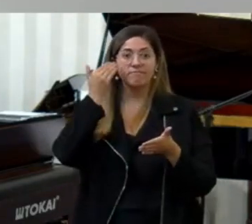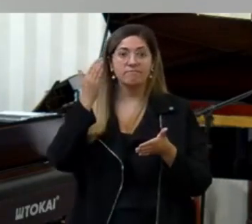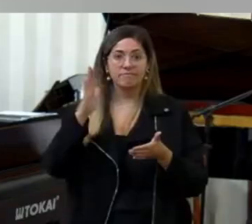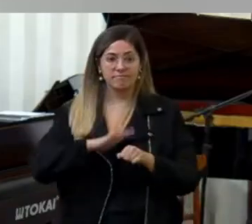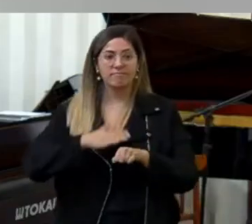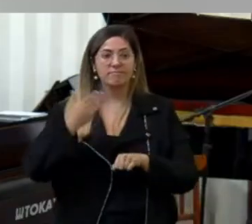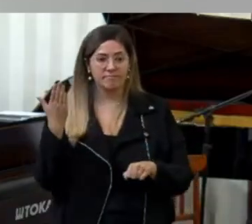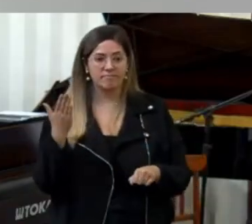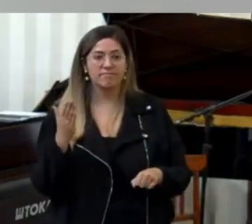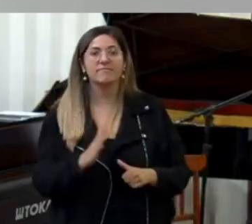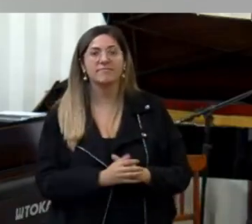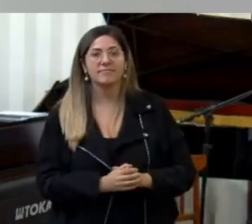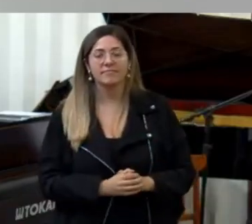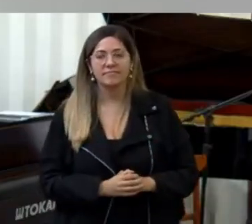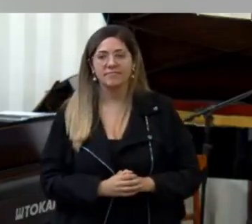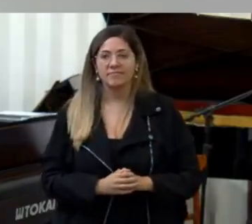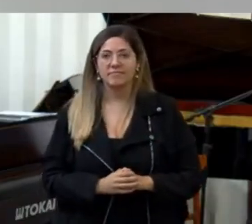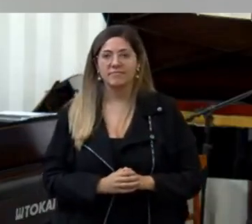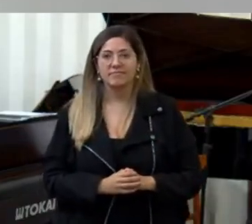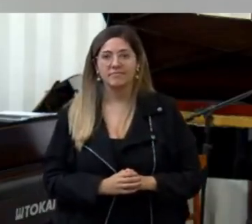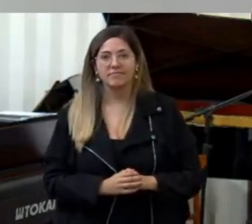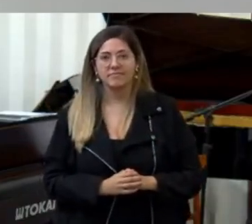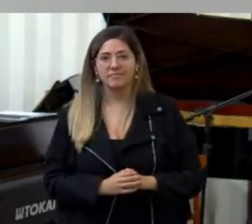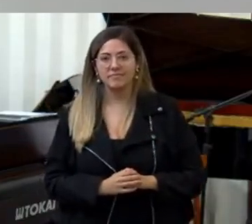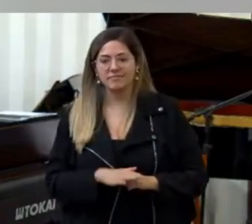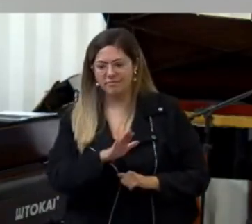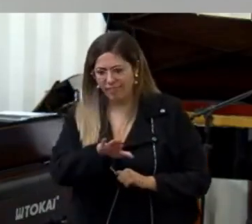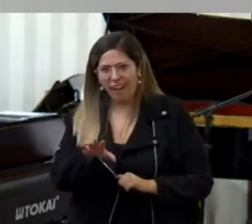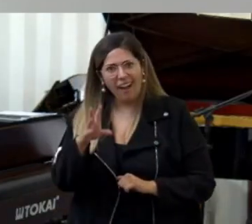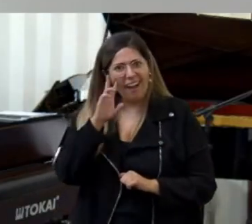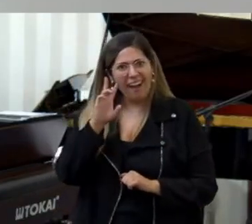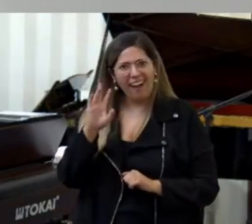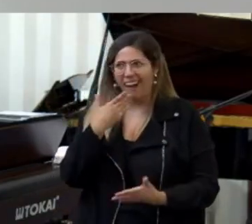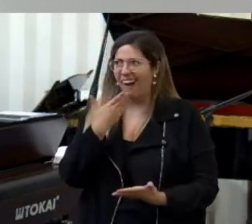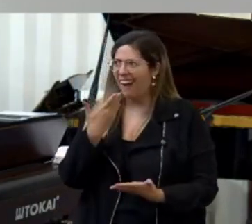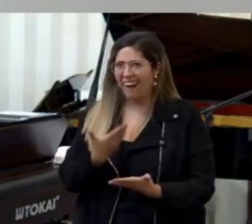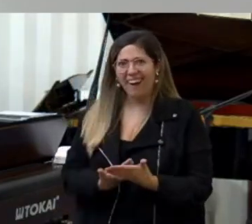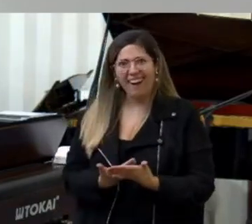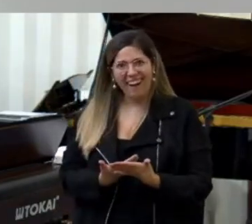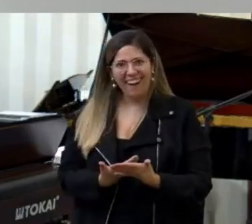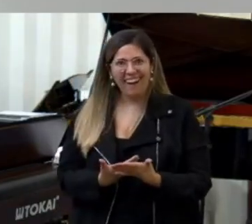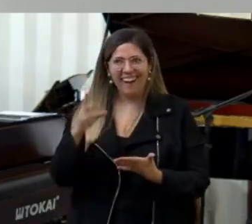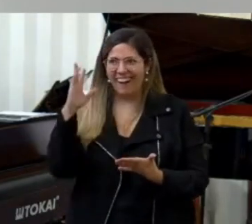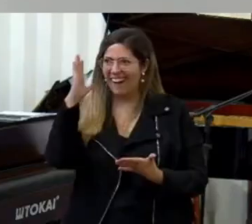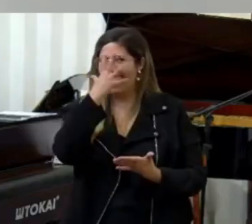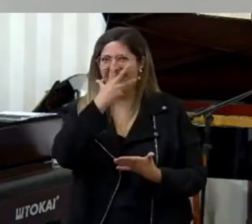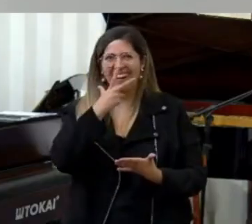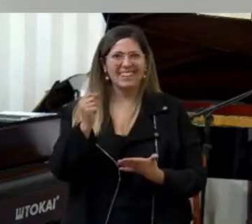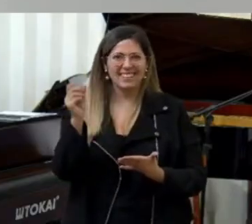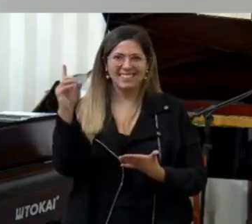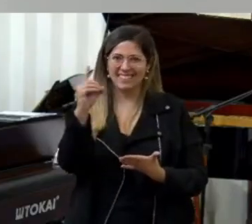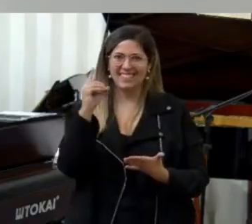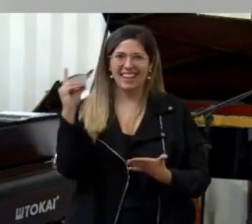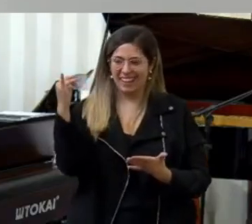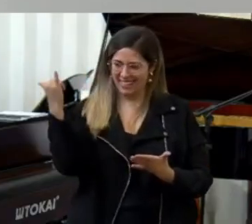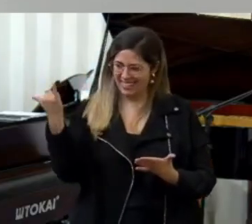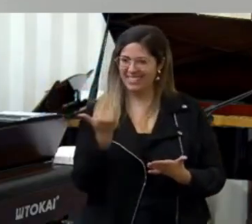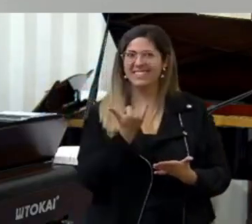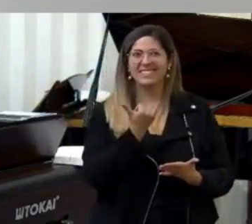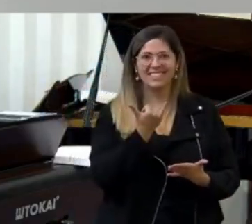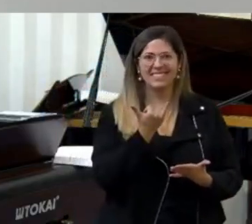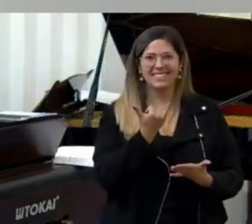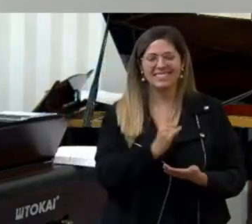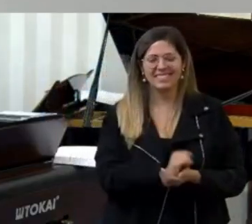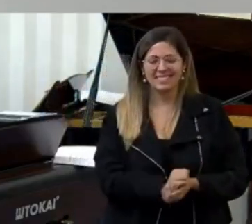para essas palavras lindas do Salmo 16, crianças. Davi disse, eu vou parafrasear, tá? Ele